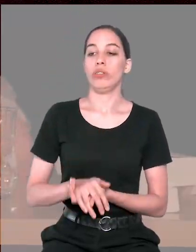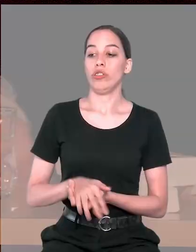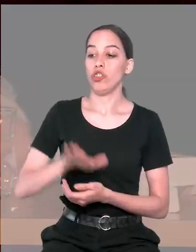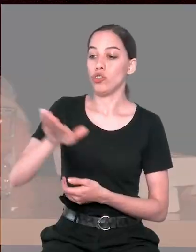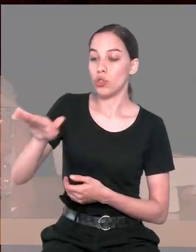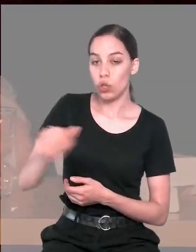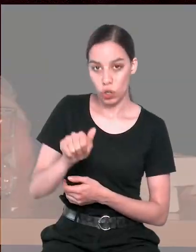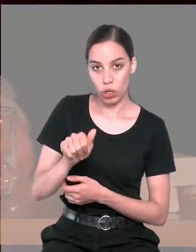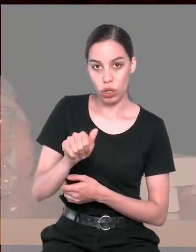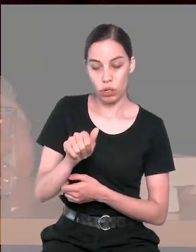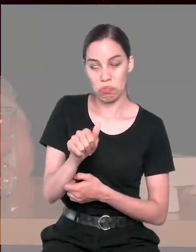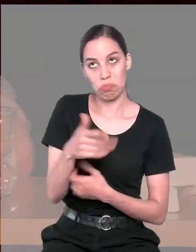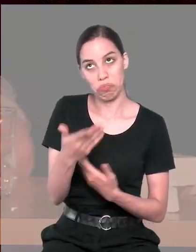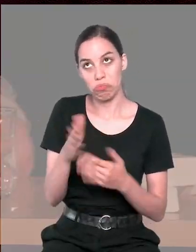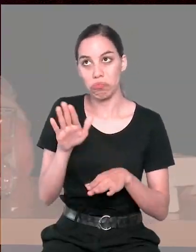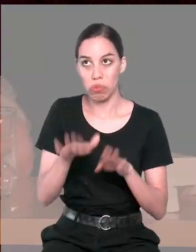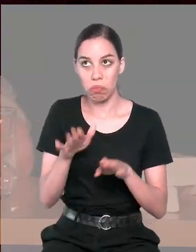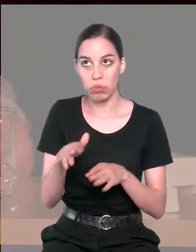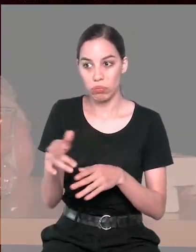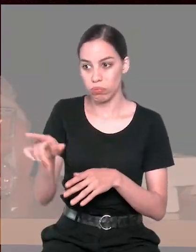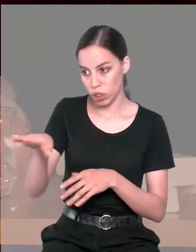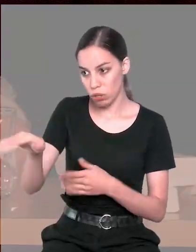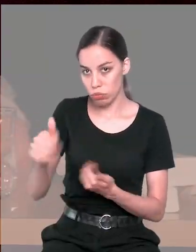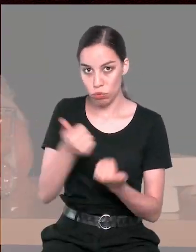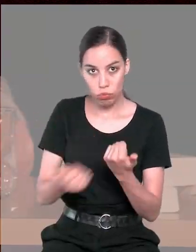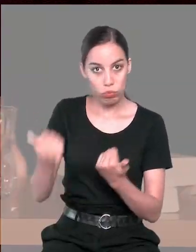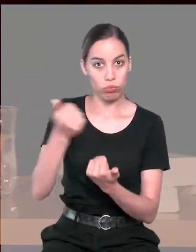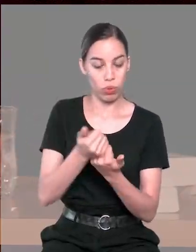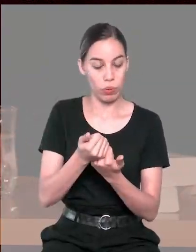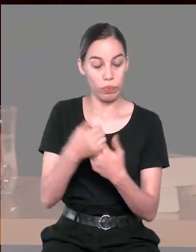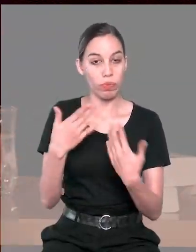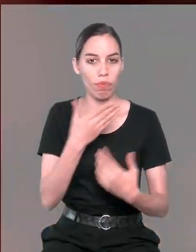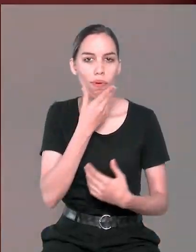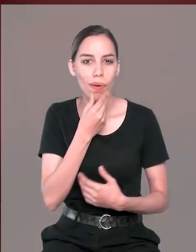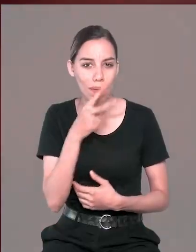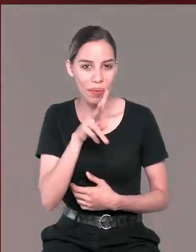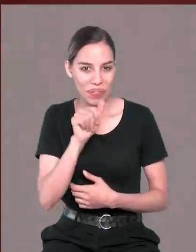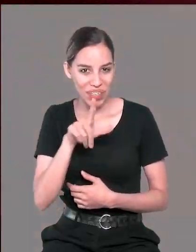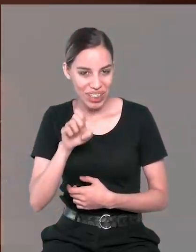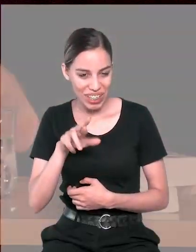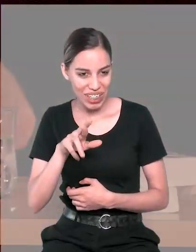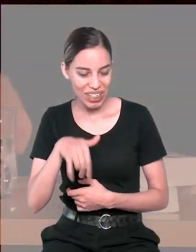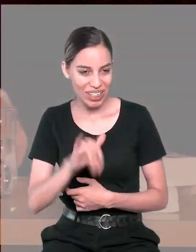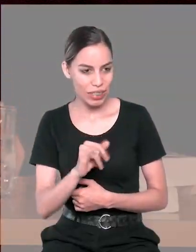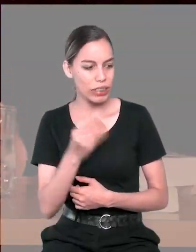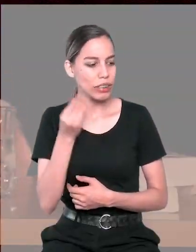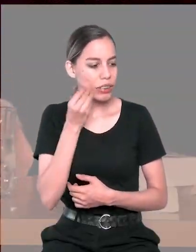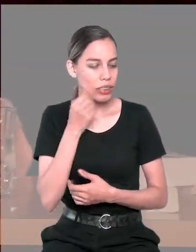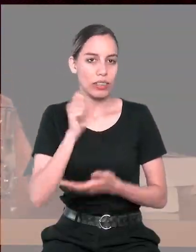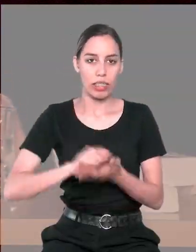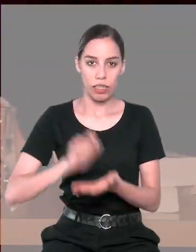espécie de sucessor, se a gente pode chamar assim, e o Valéry, ele vai continuar